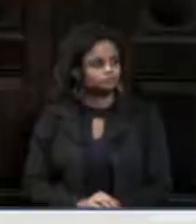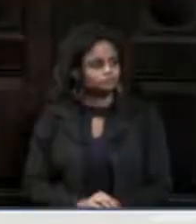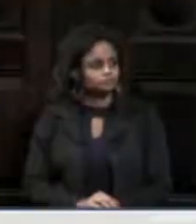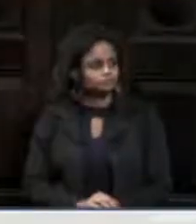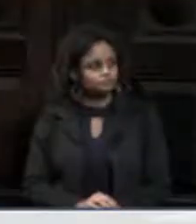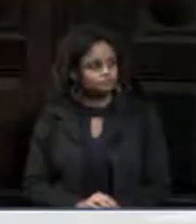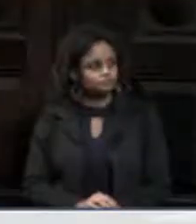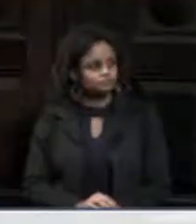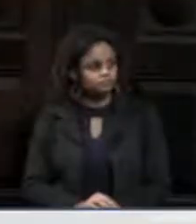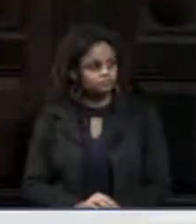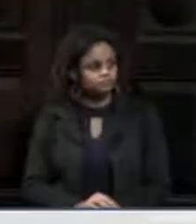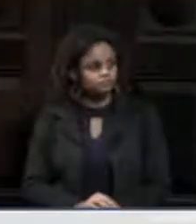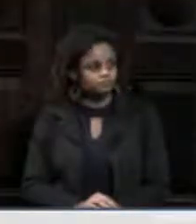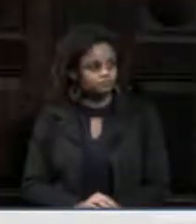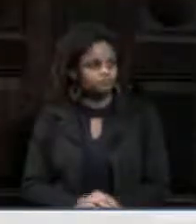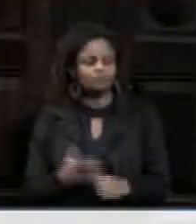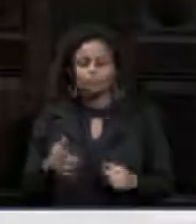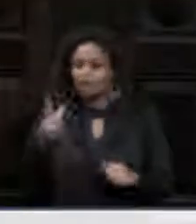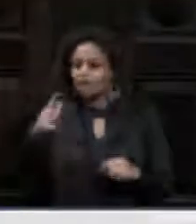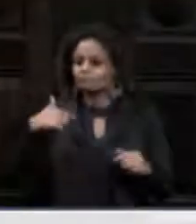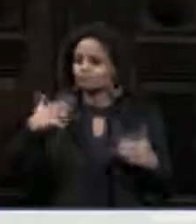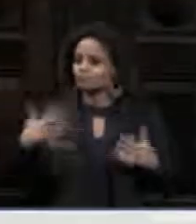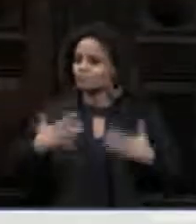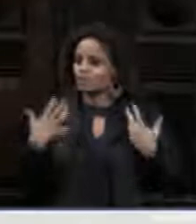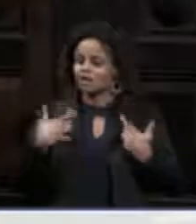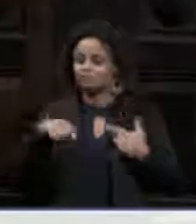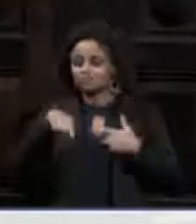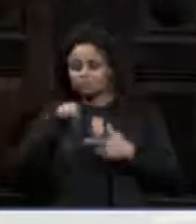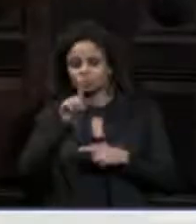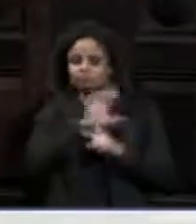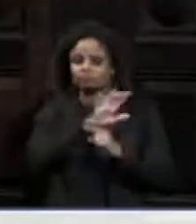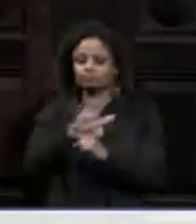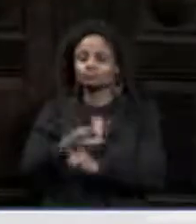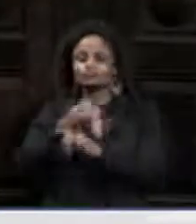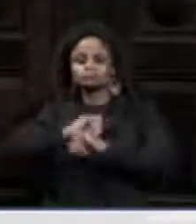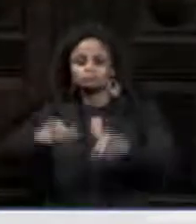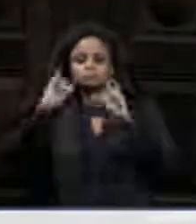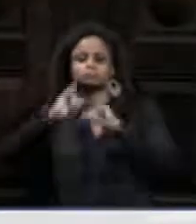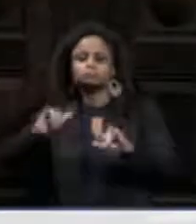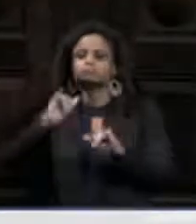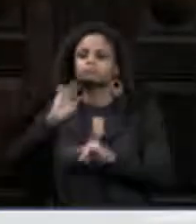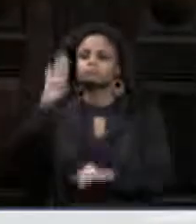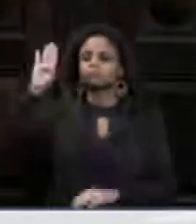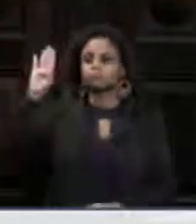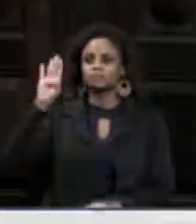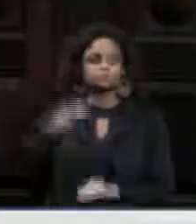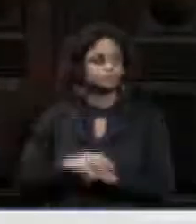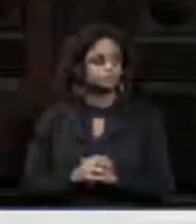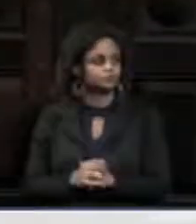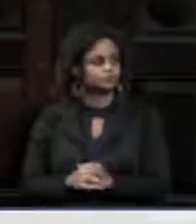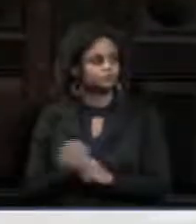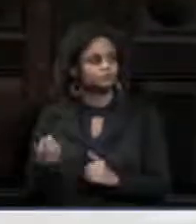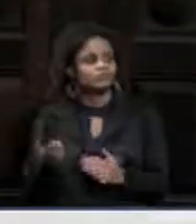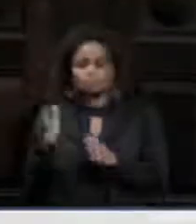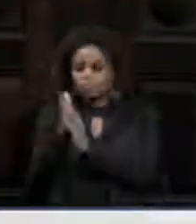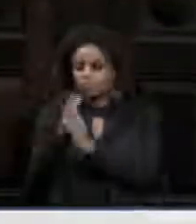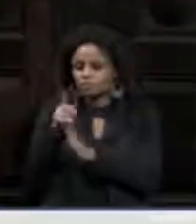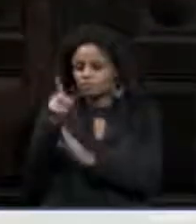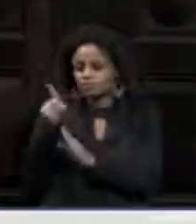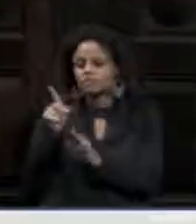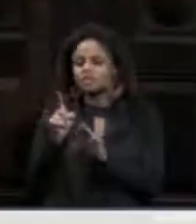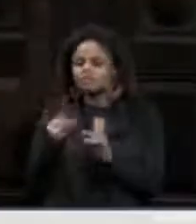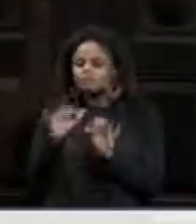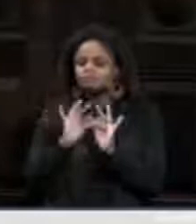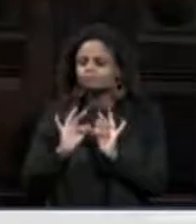entusiasmo que irei para as ruas para esta campanha. Então, parabéns a Vossa Excelência, que humildemente aqui